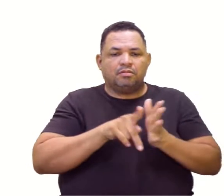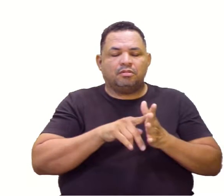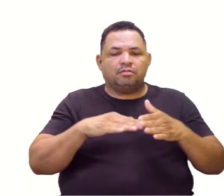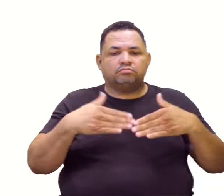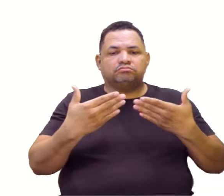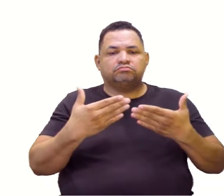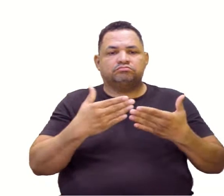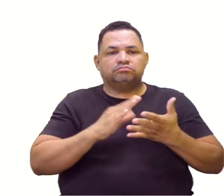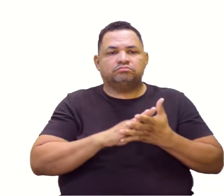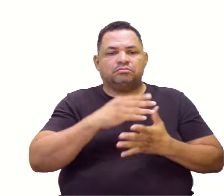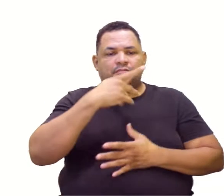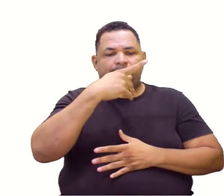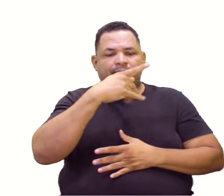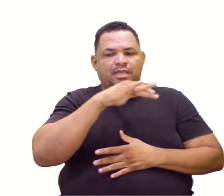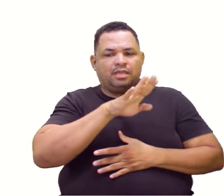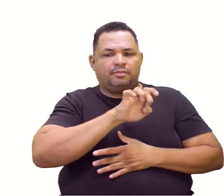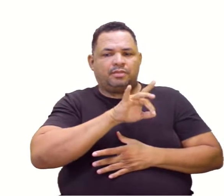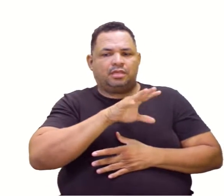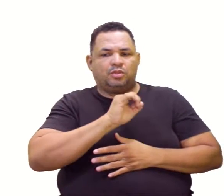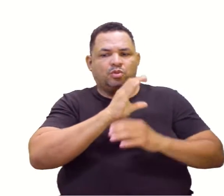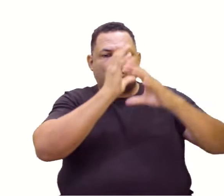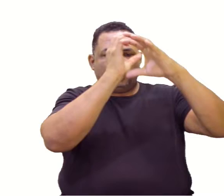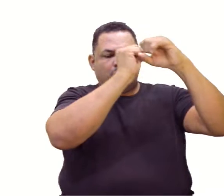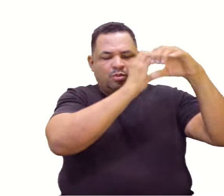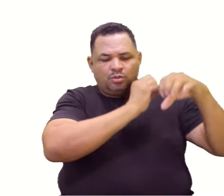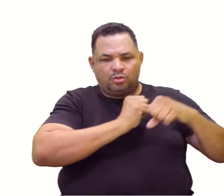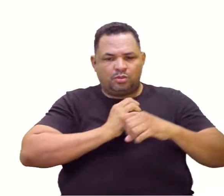queremos saber perímetro e área, não é isso?